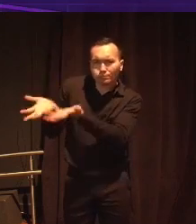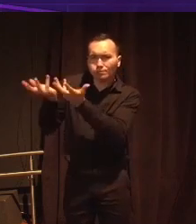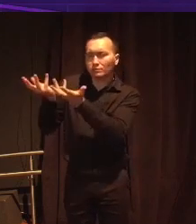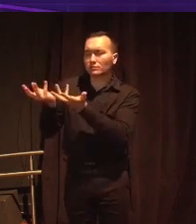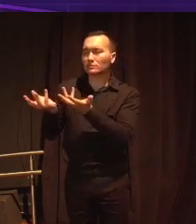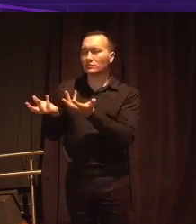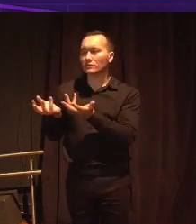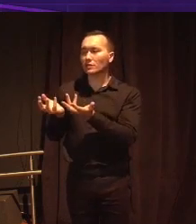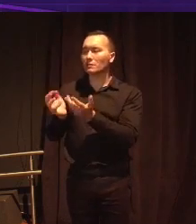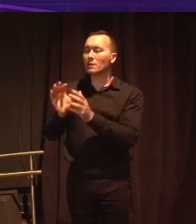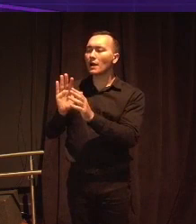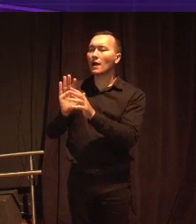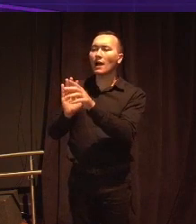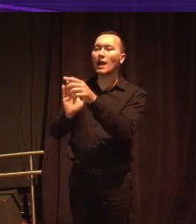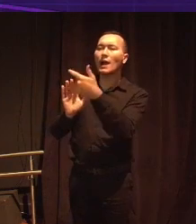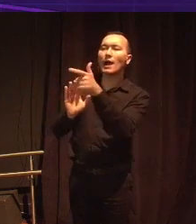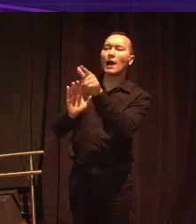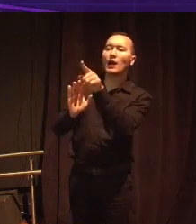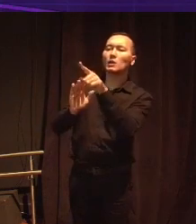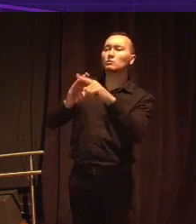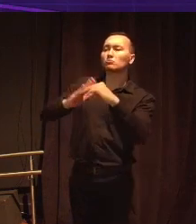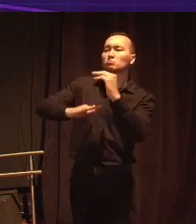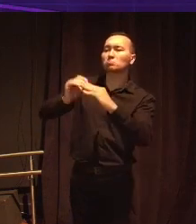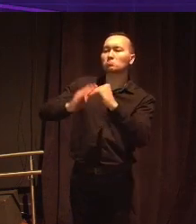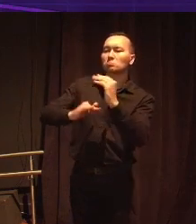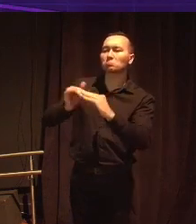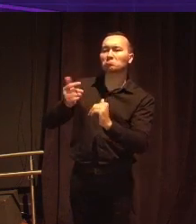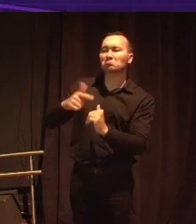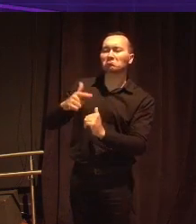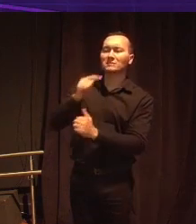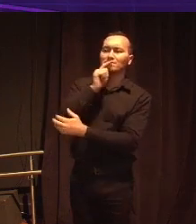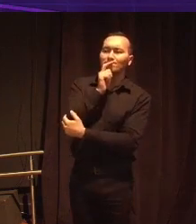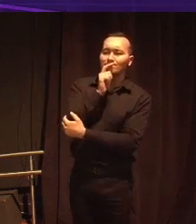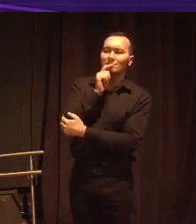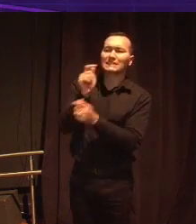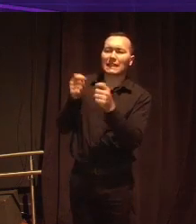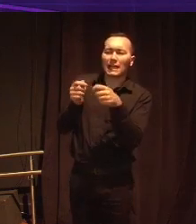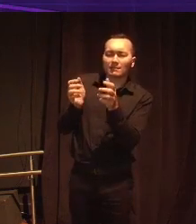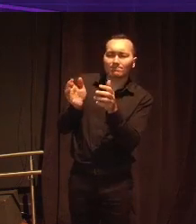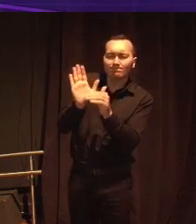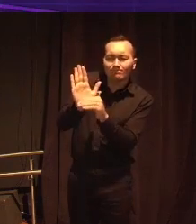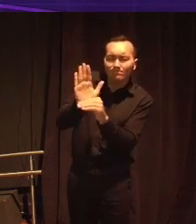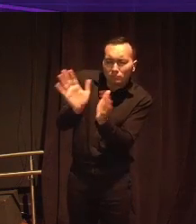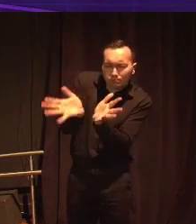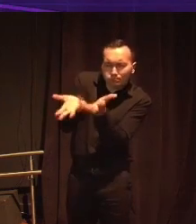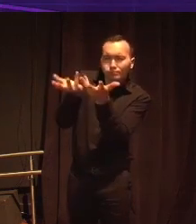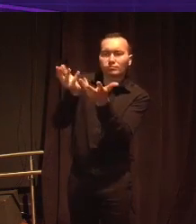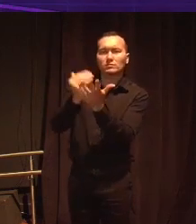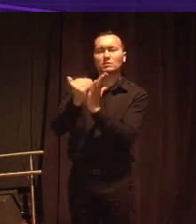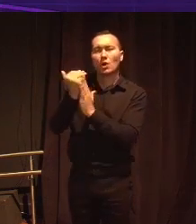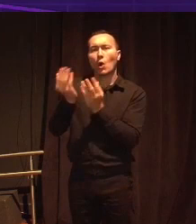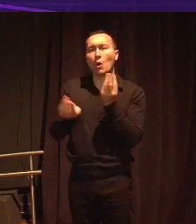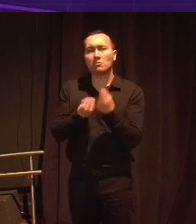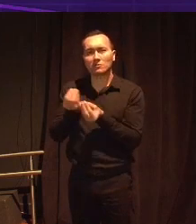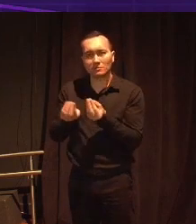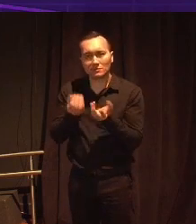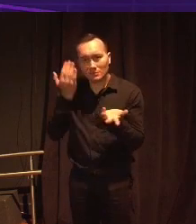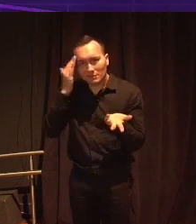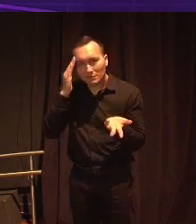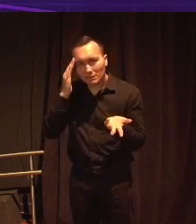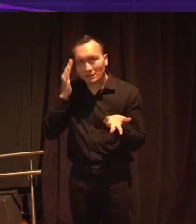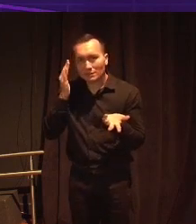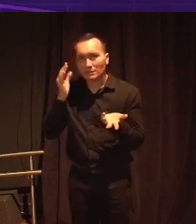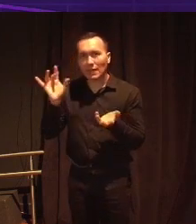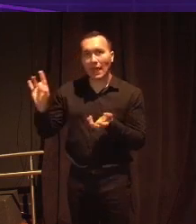que eu complemento o time com aquele skill, né? Porque, novamente, a gente não tem super-heróis em todos